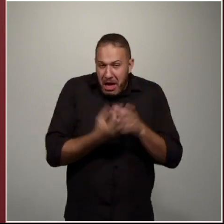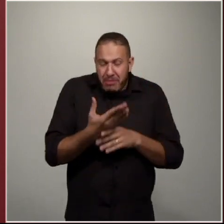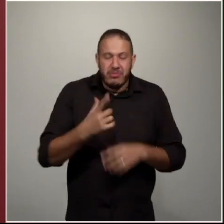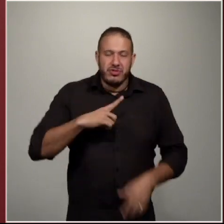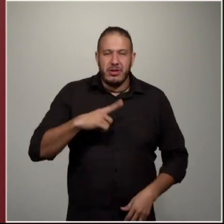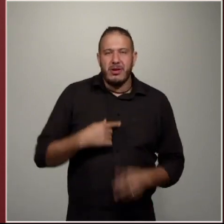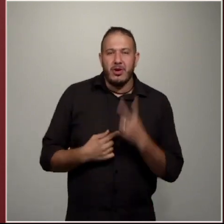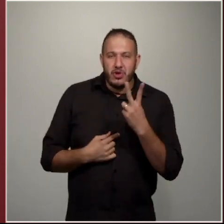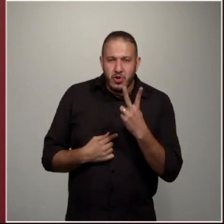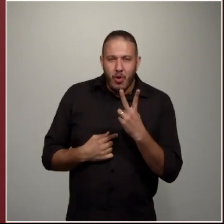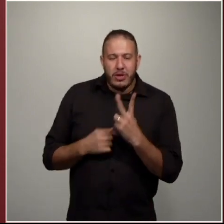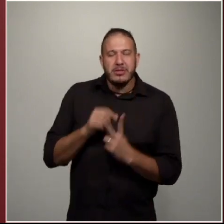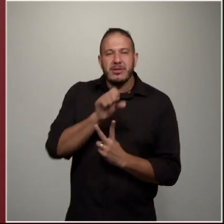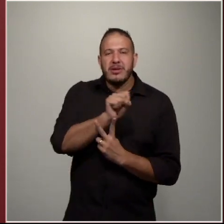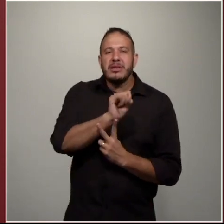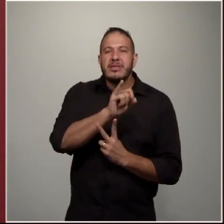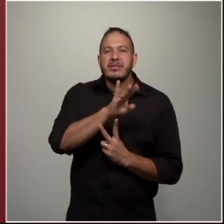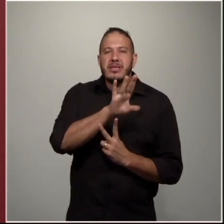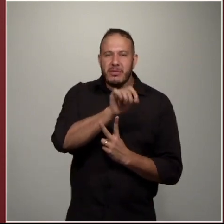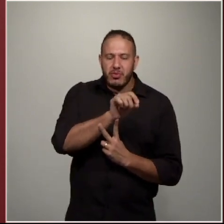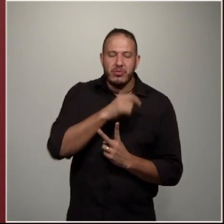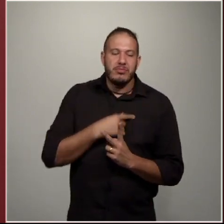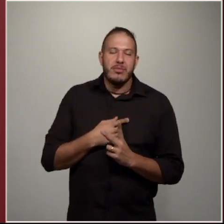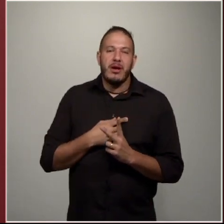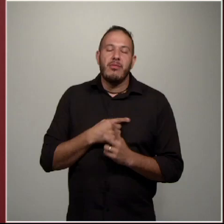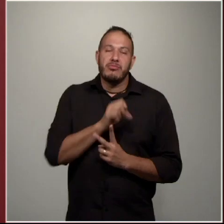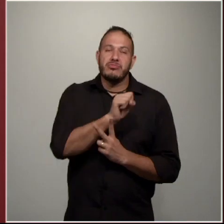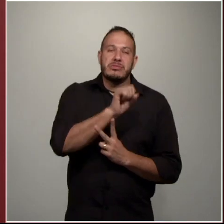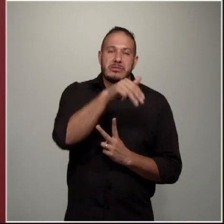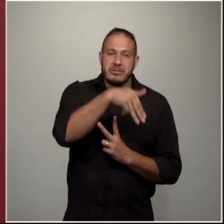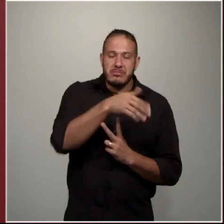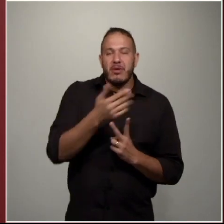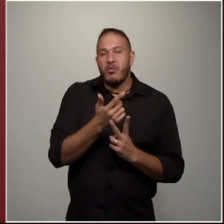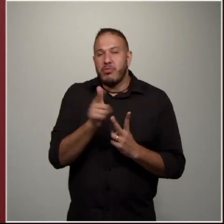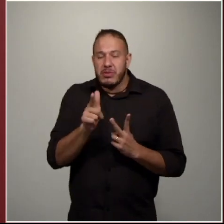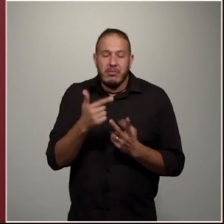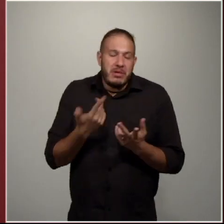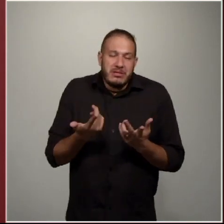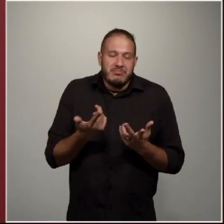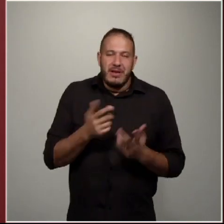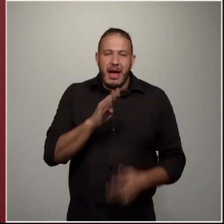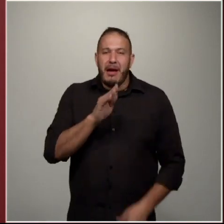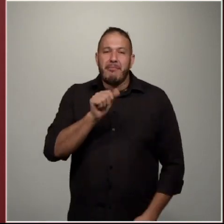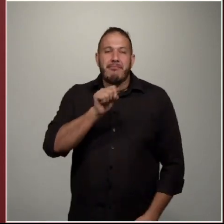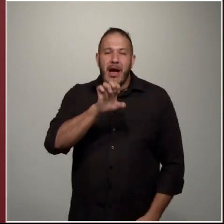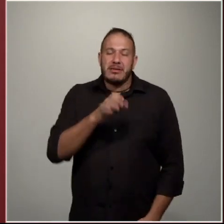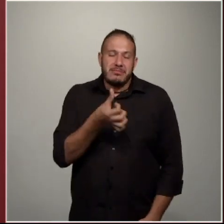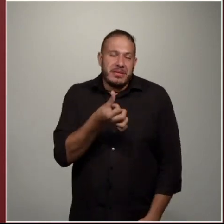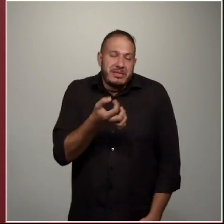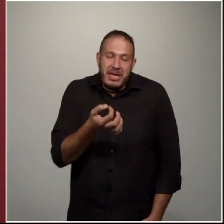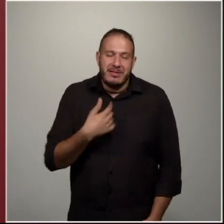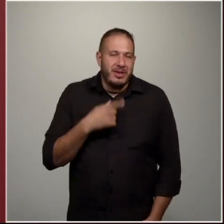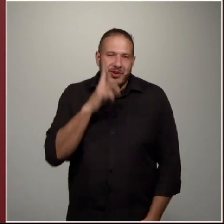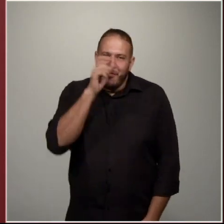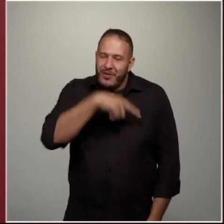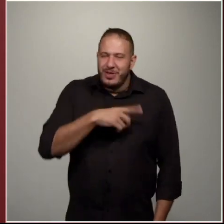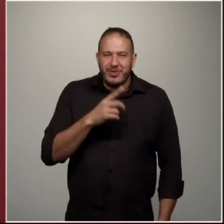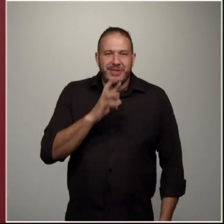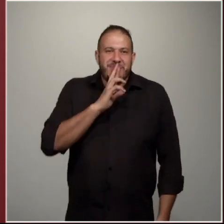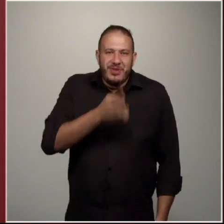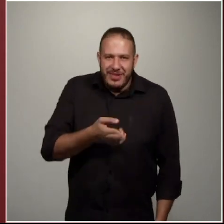símbolos o símbolo por um símbolo 10 ea base é 60 agora é difícil a gente responder essa pergunta uma pergunta que historicamente